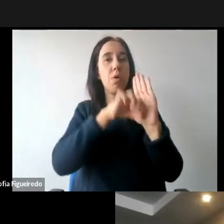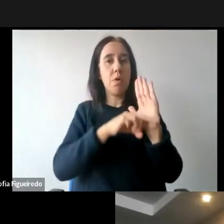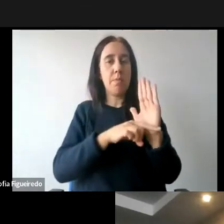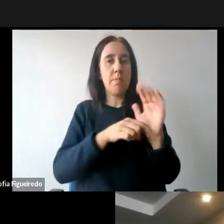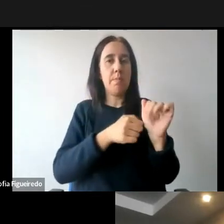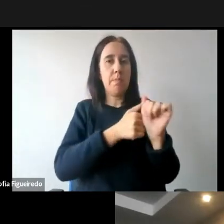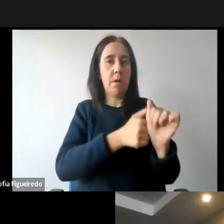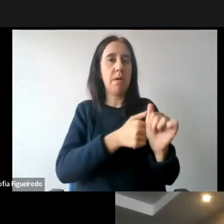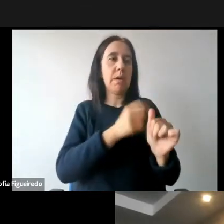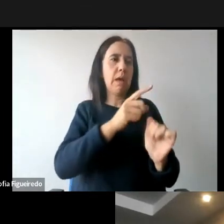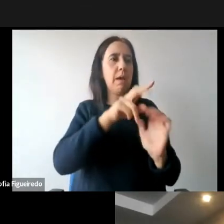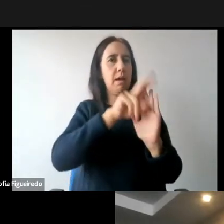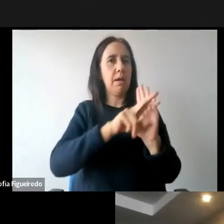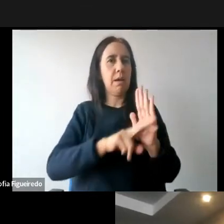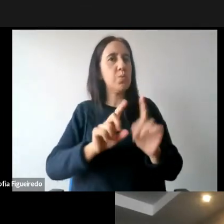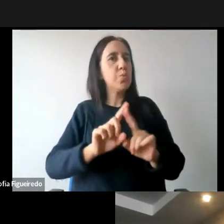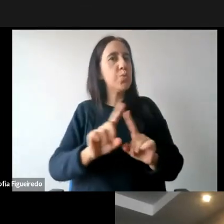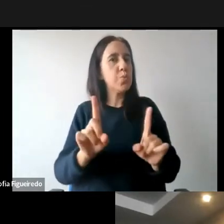como regras.